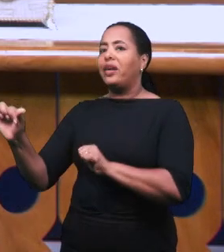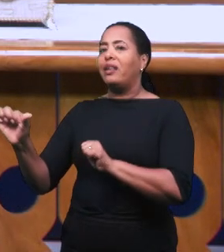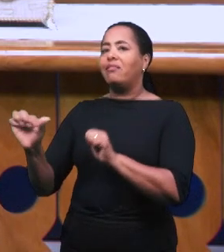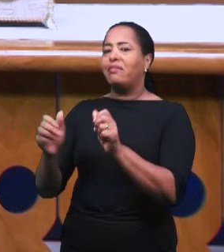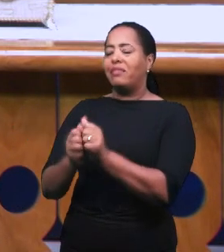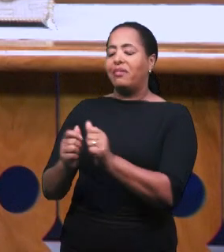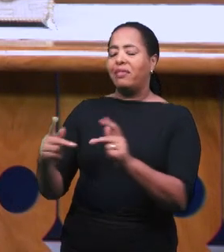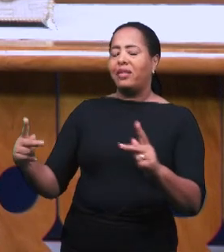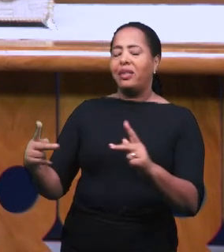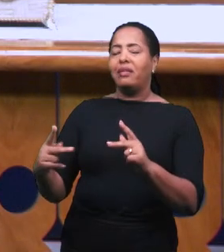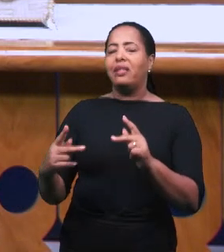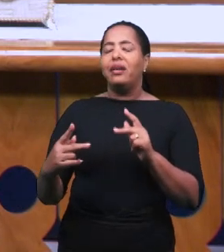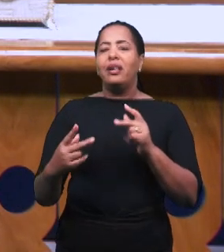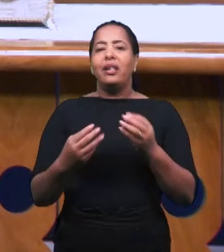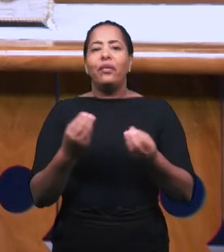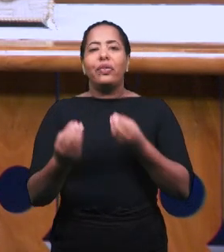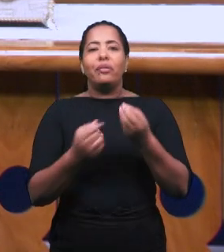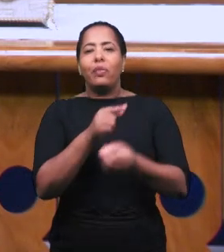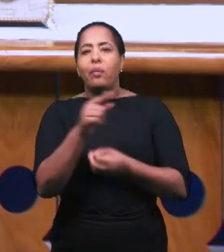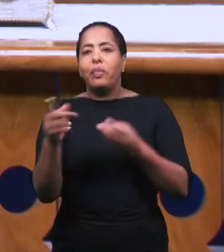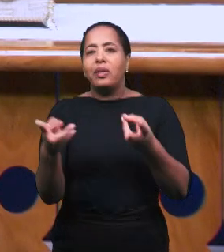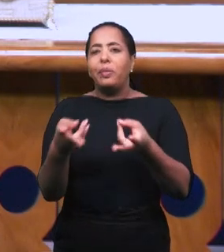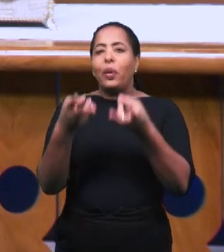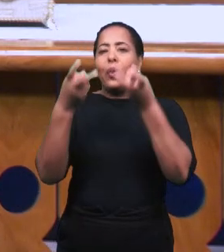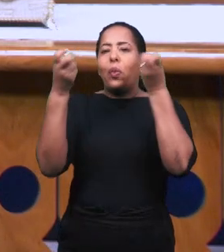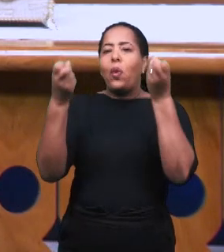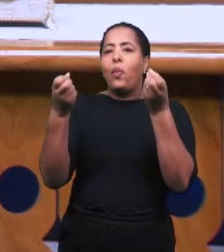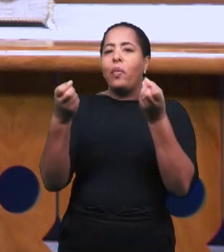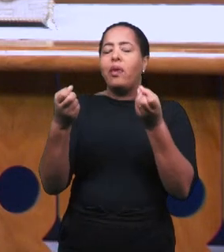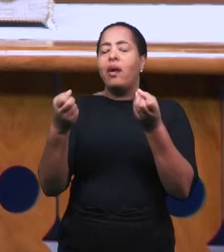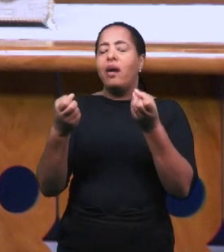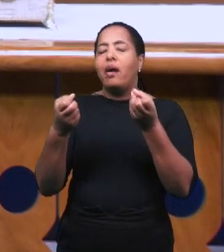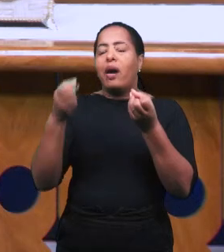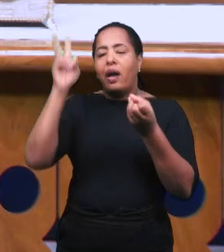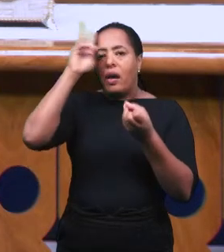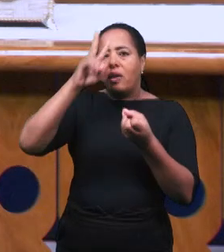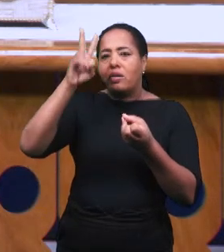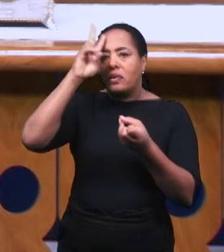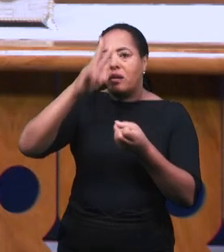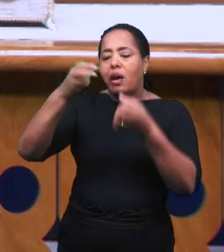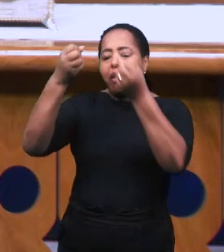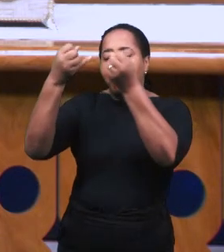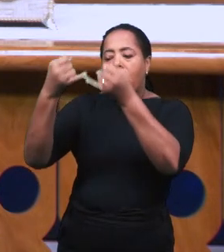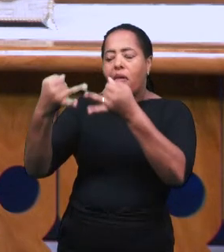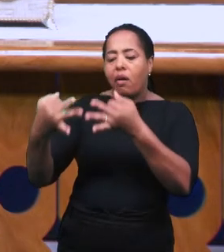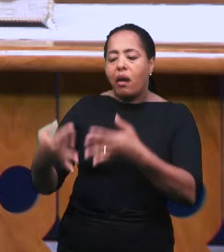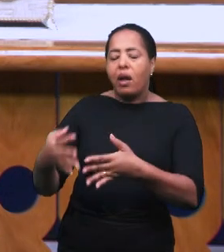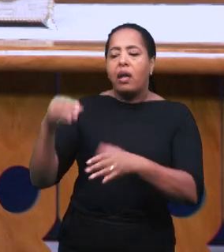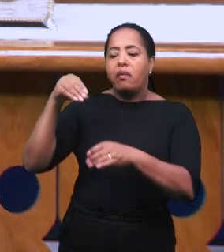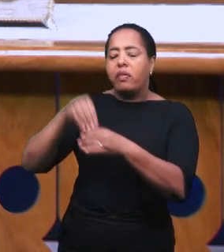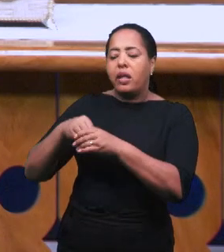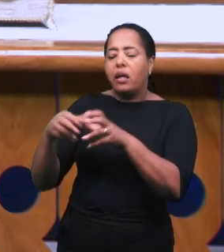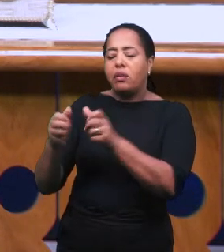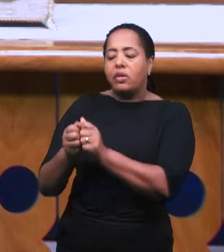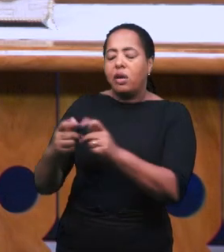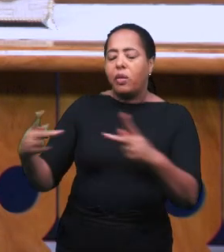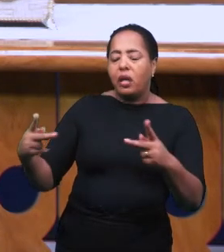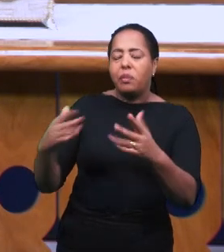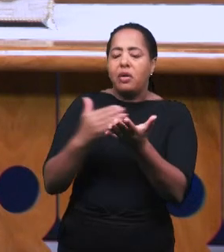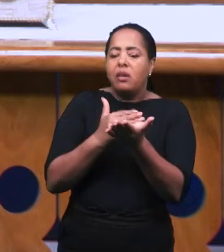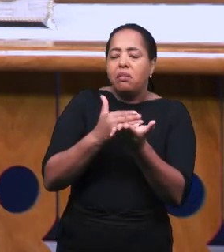igreja agora contada no livro de Apocalipse. Todos os períodos que ela viveu. O período inicial,